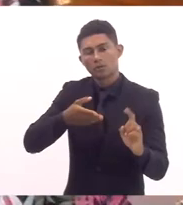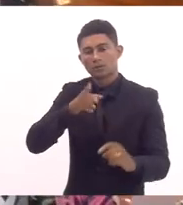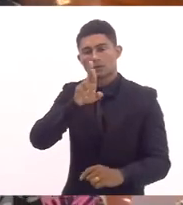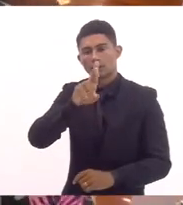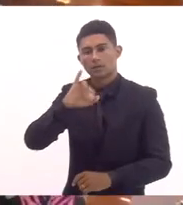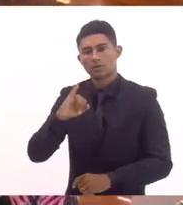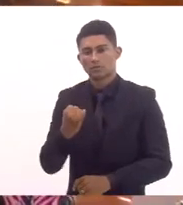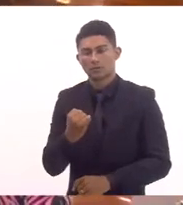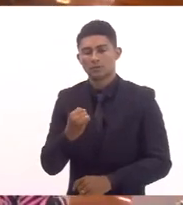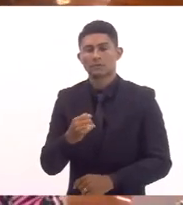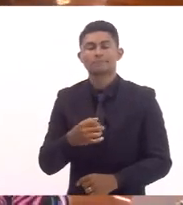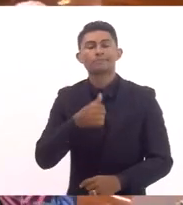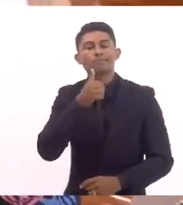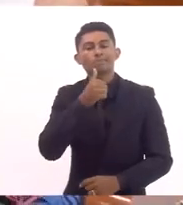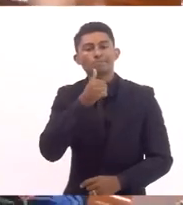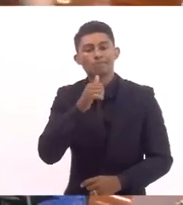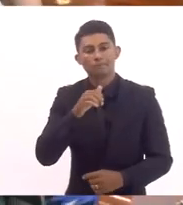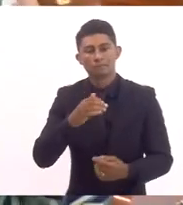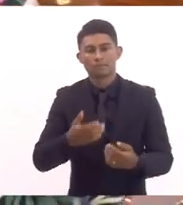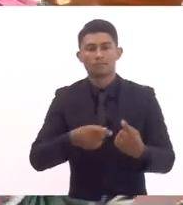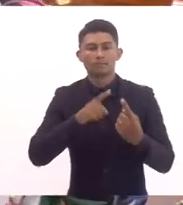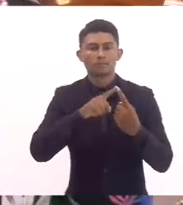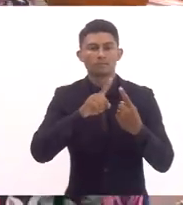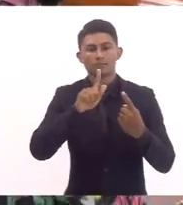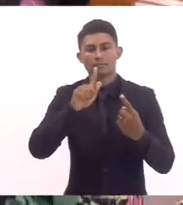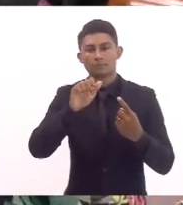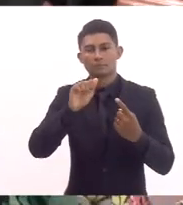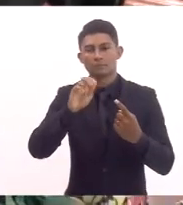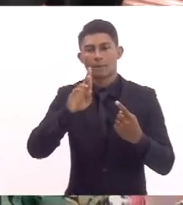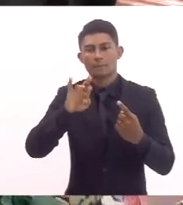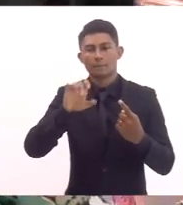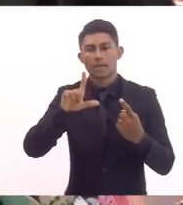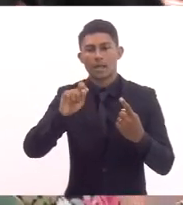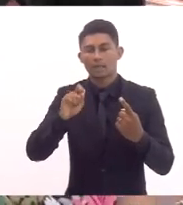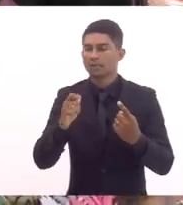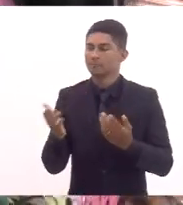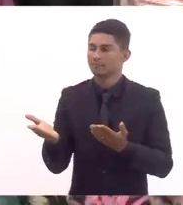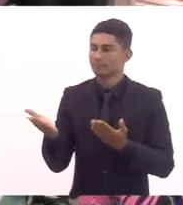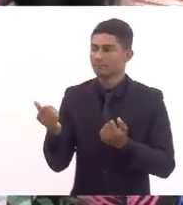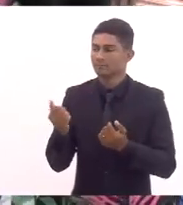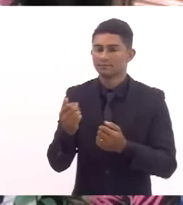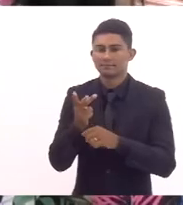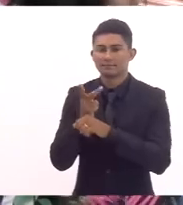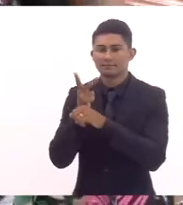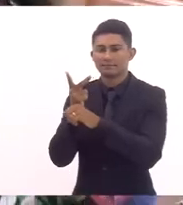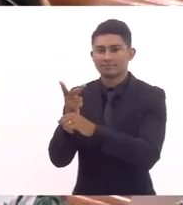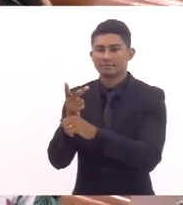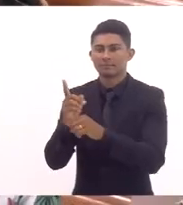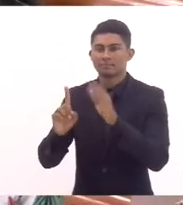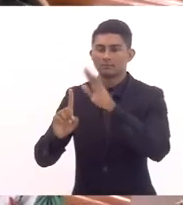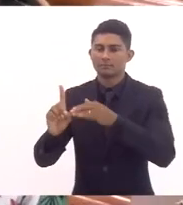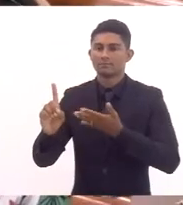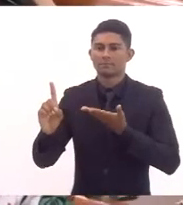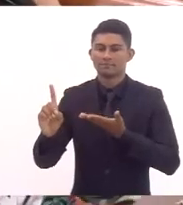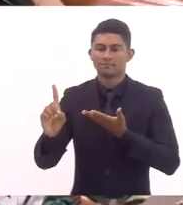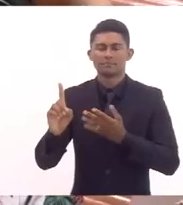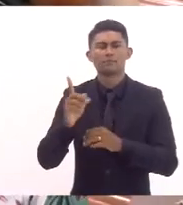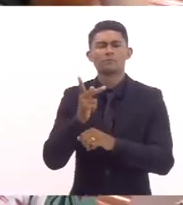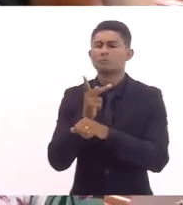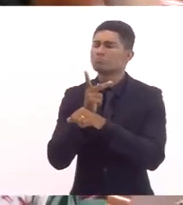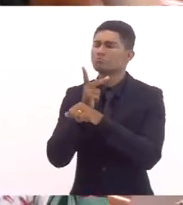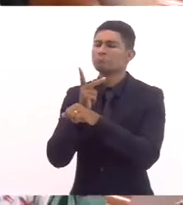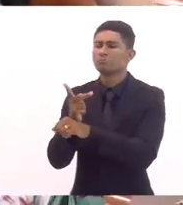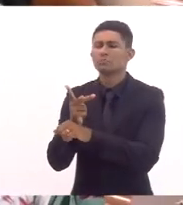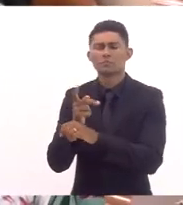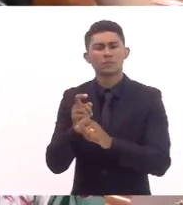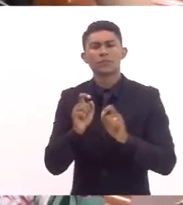Gabriela Santoro presente Venha receber aqui a sua homenagem Pessoal esse prêmio só para